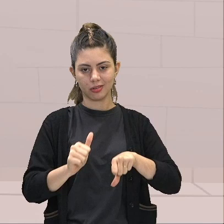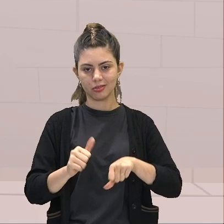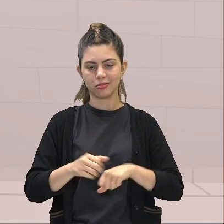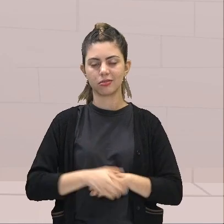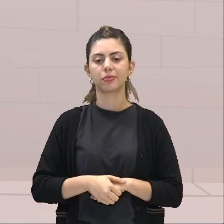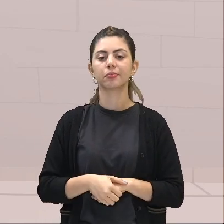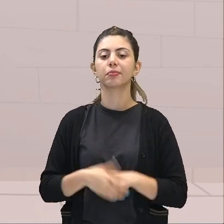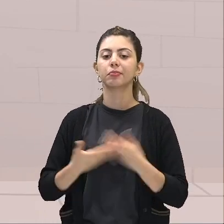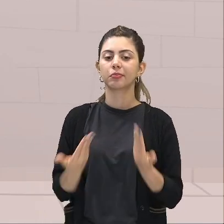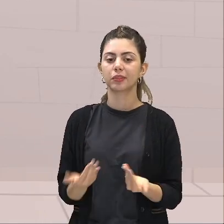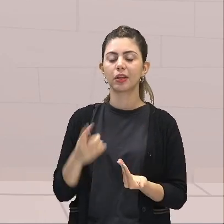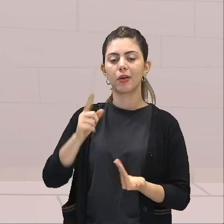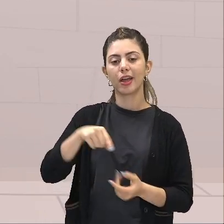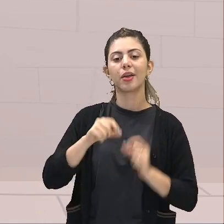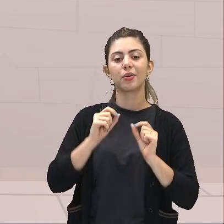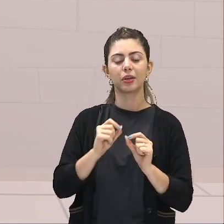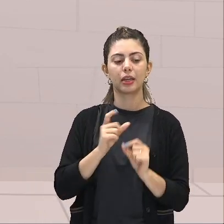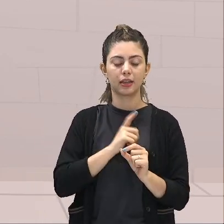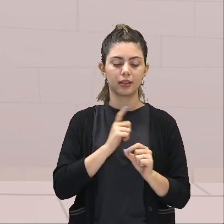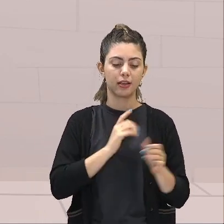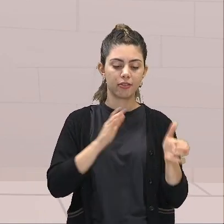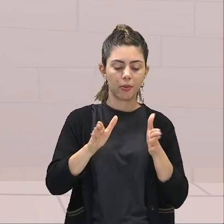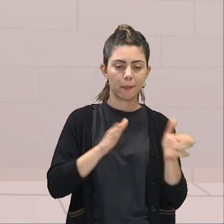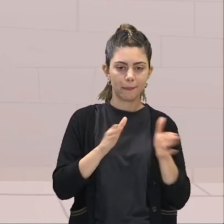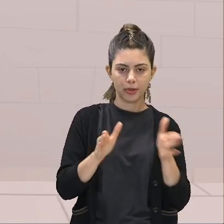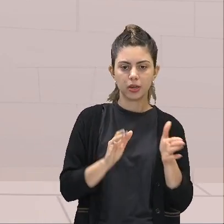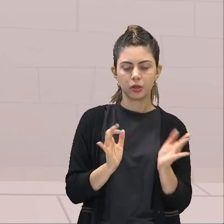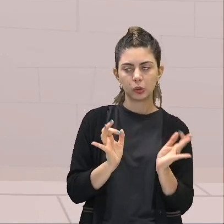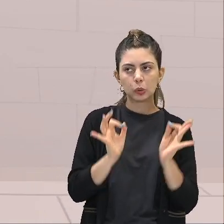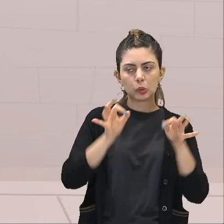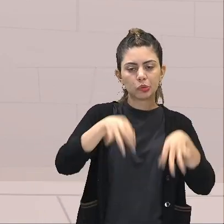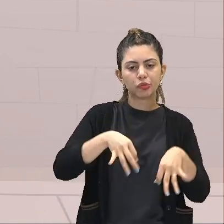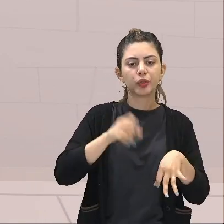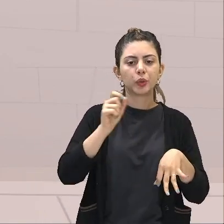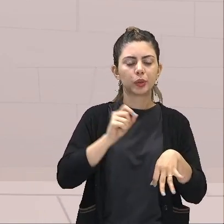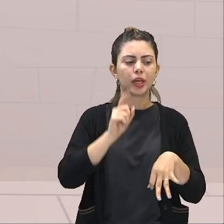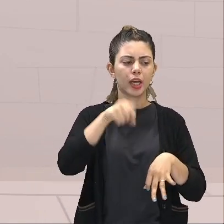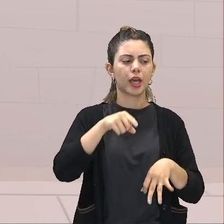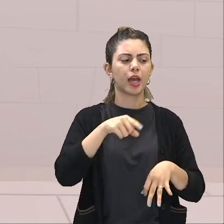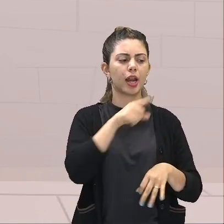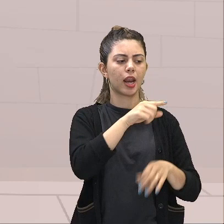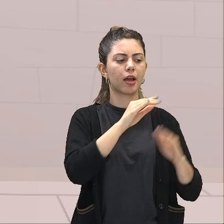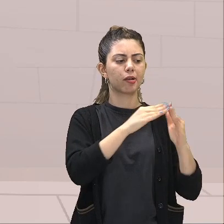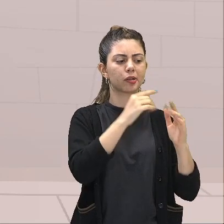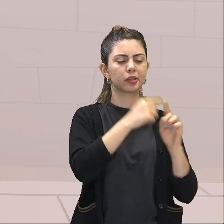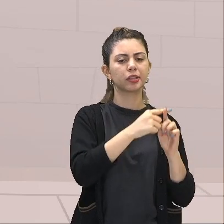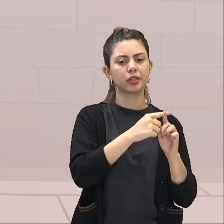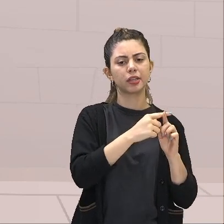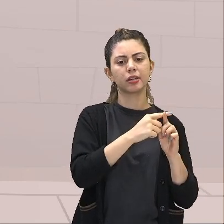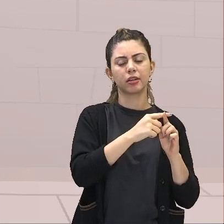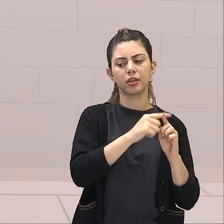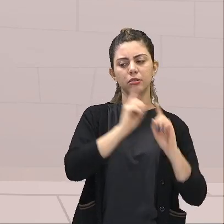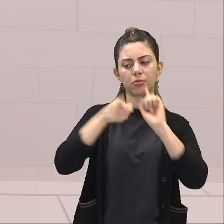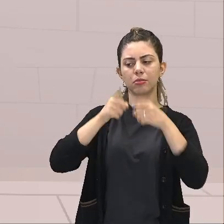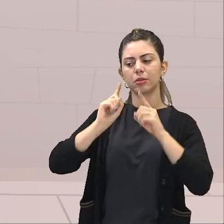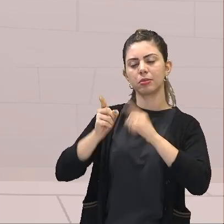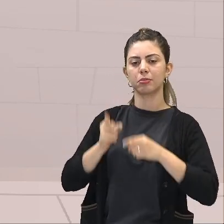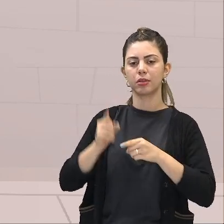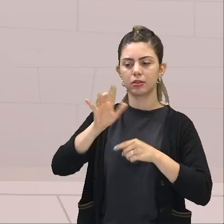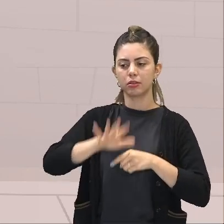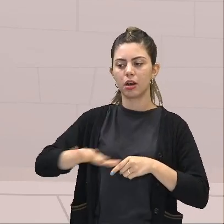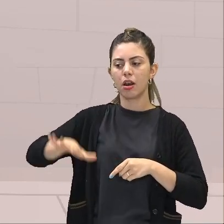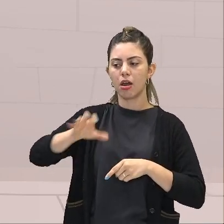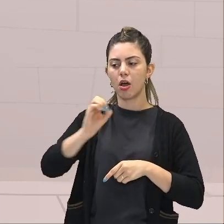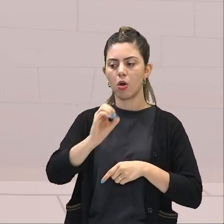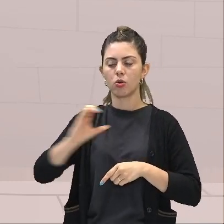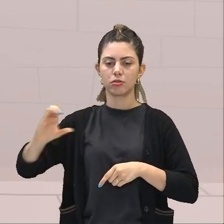Igreja Católica, desencadeando um debate sobre as questões teológicas e práticas eclesiásticas.